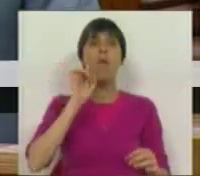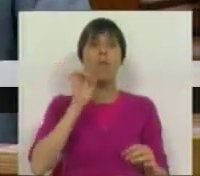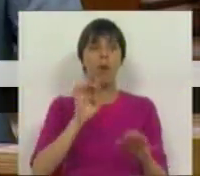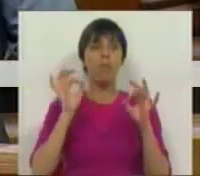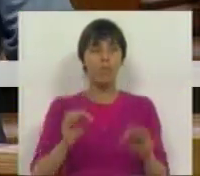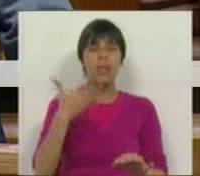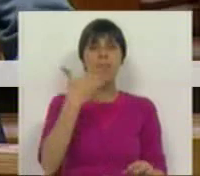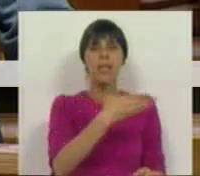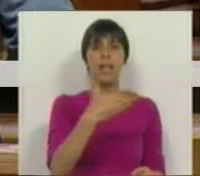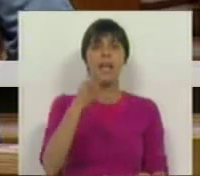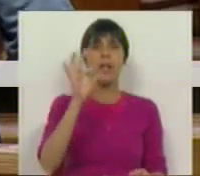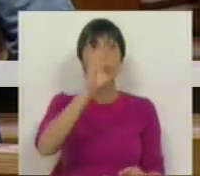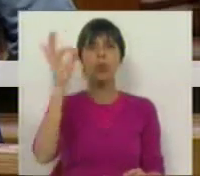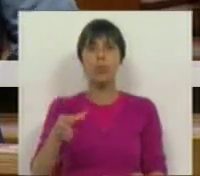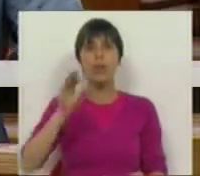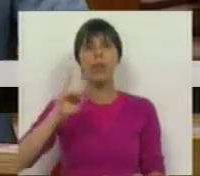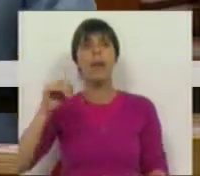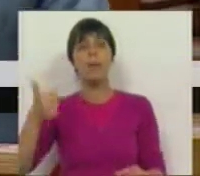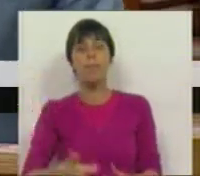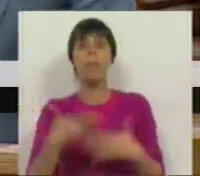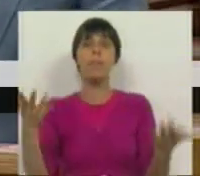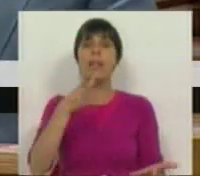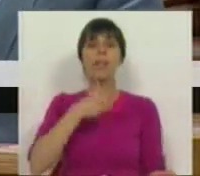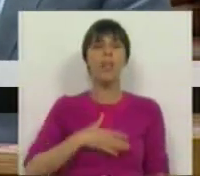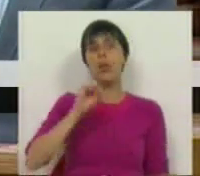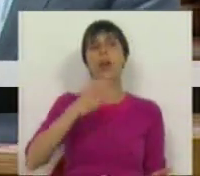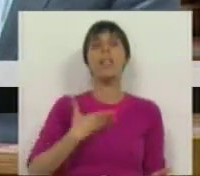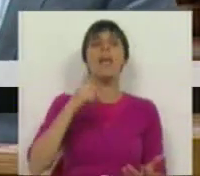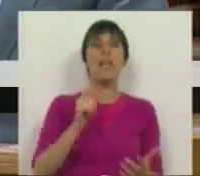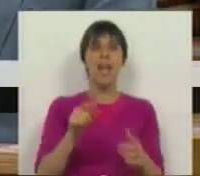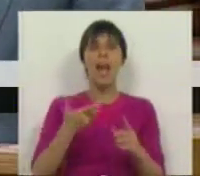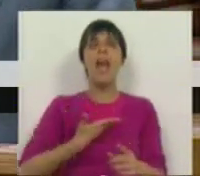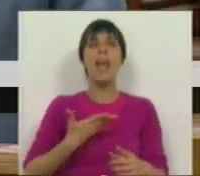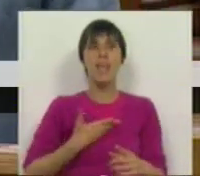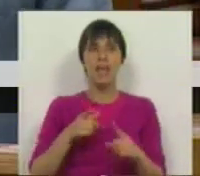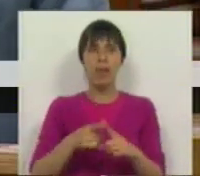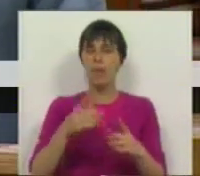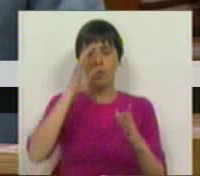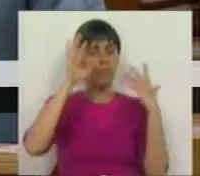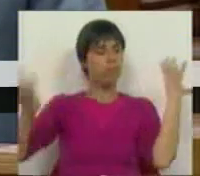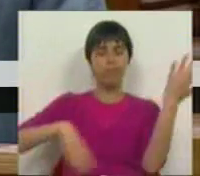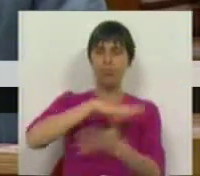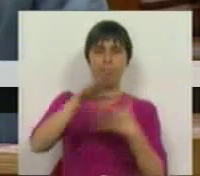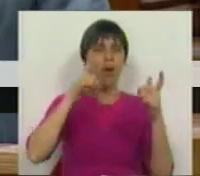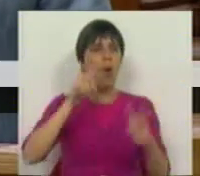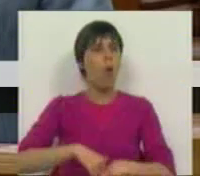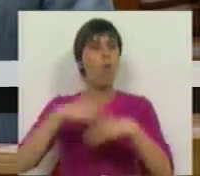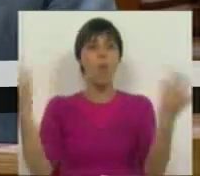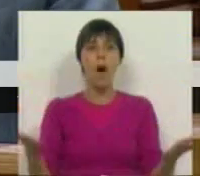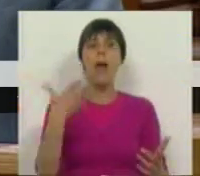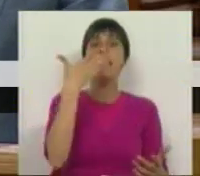seria de 114% do PIB. Ora, diz-nos ao CDE que a dívida está descontrolada e que a barreira